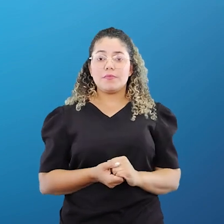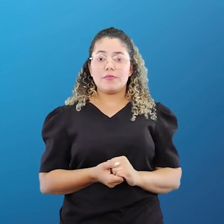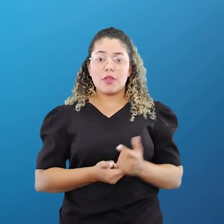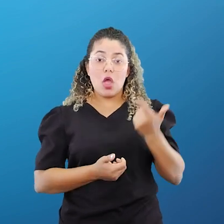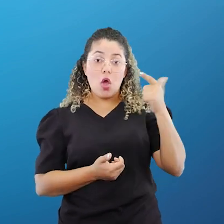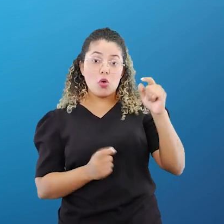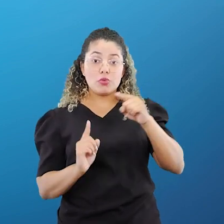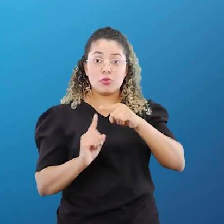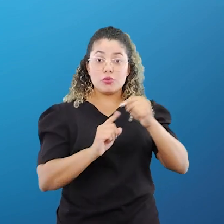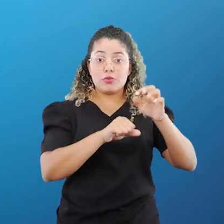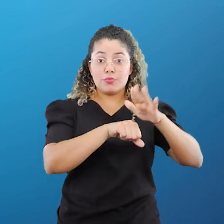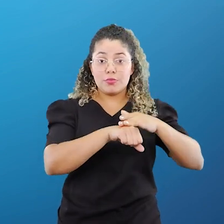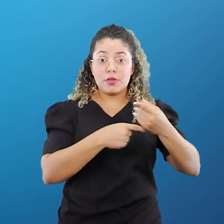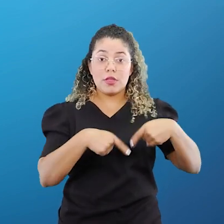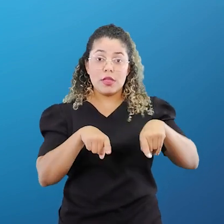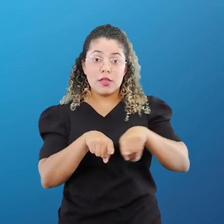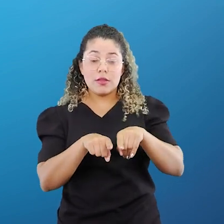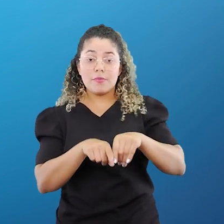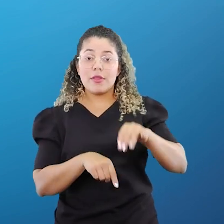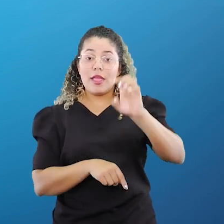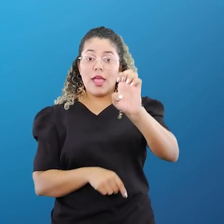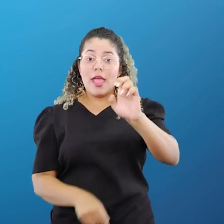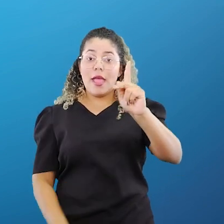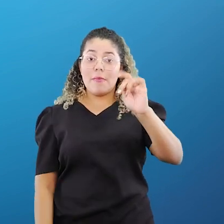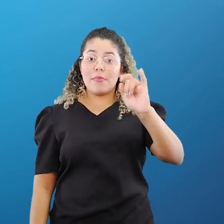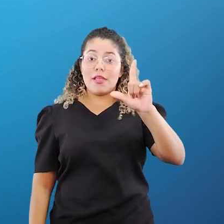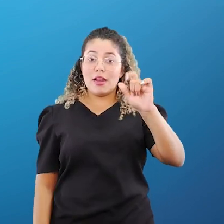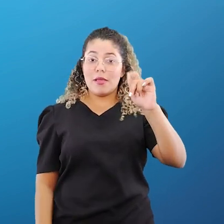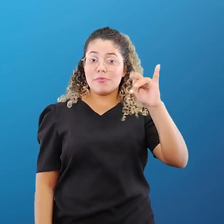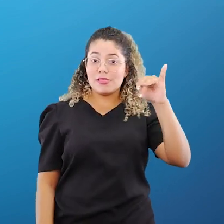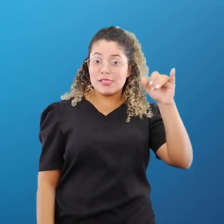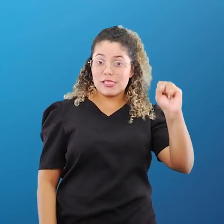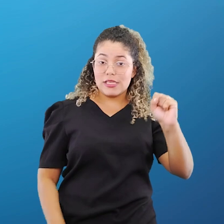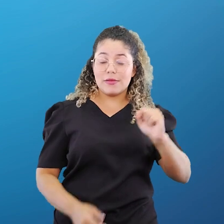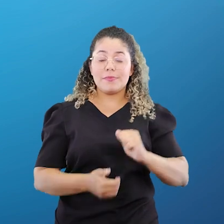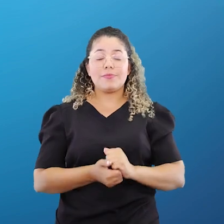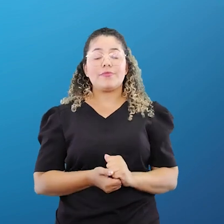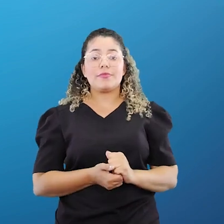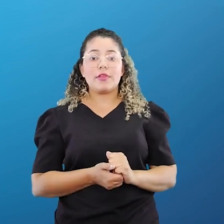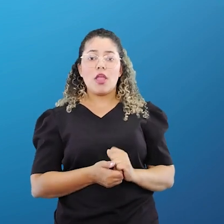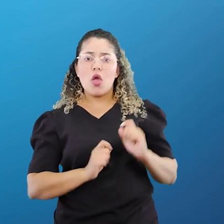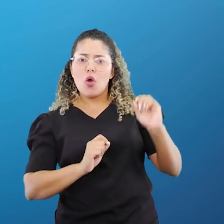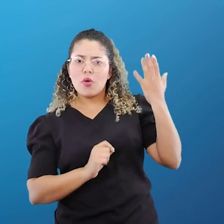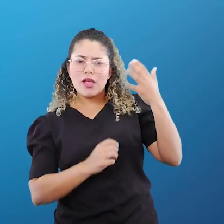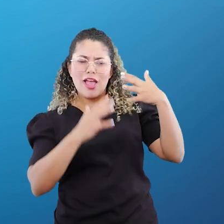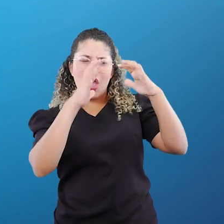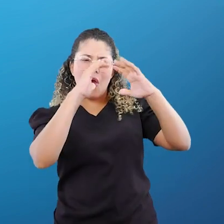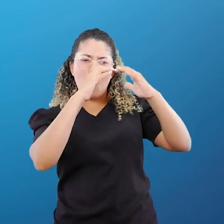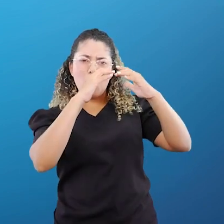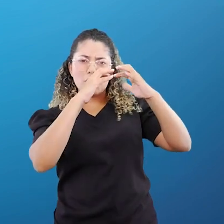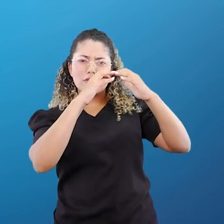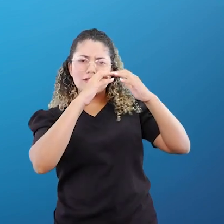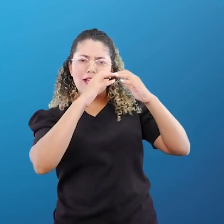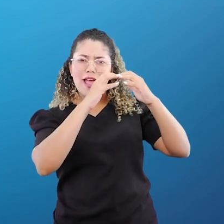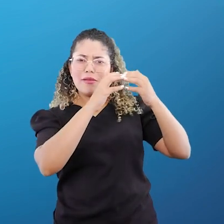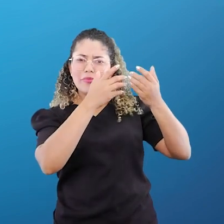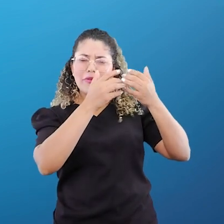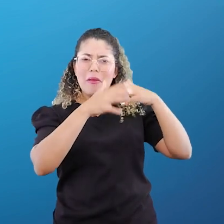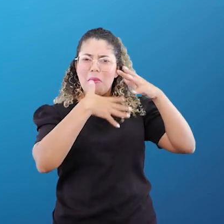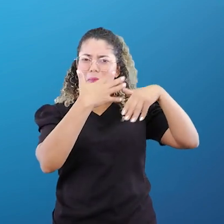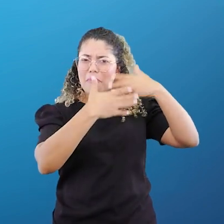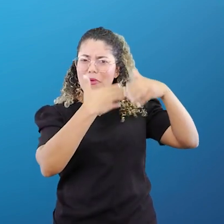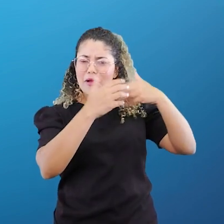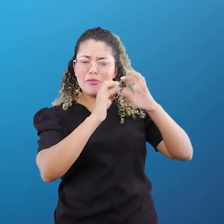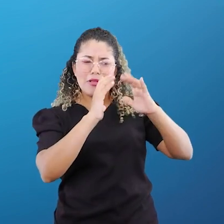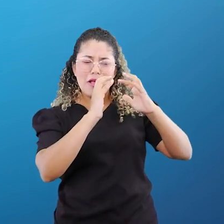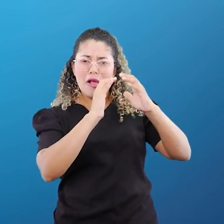Uma outra doença neurológica é a epilepsia, que é uma doença neurológica. A atividade do cérebro torna-se desordenada.